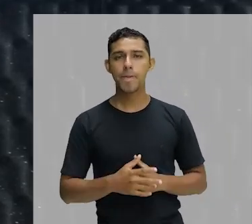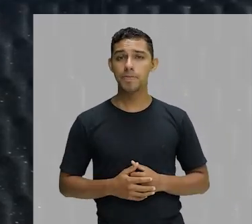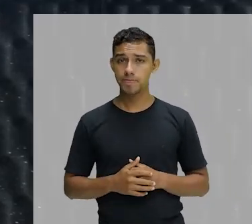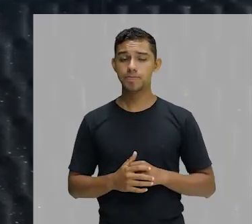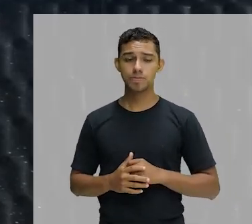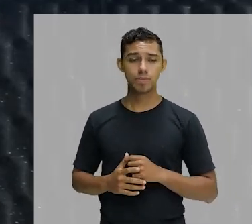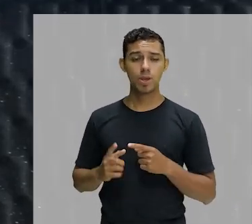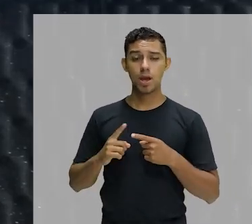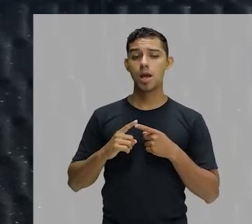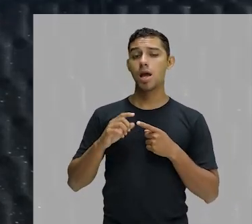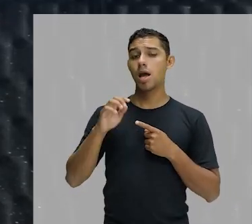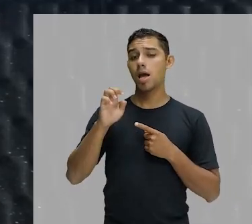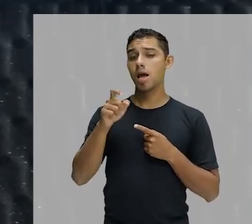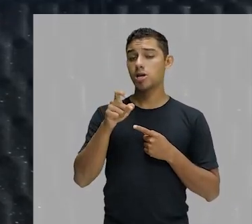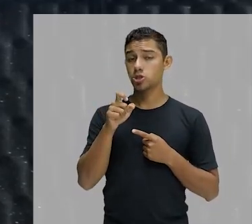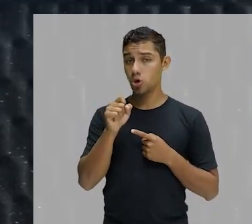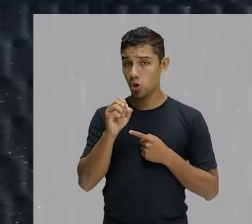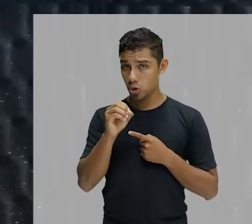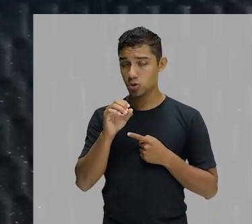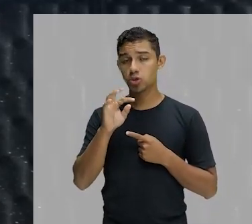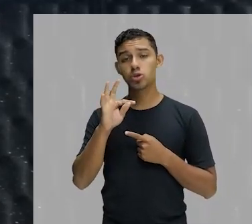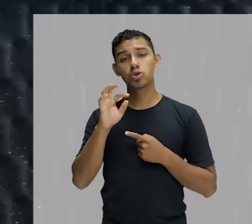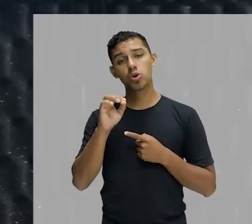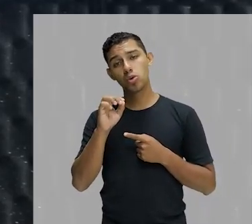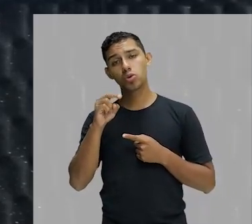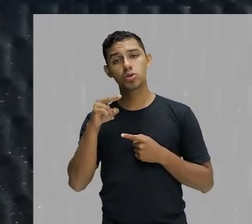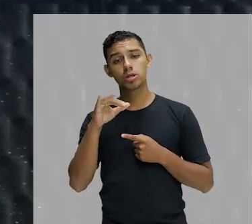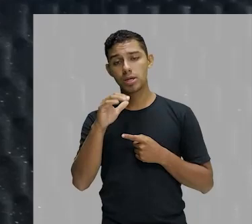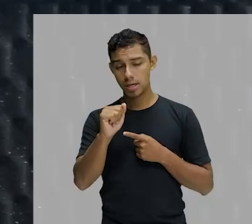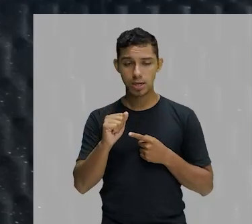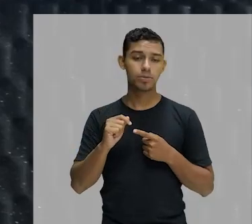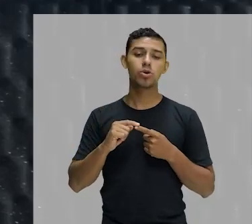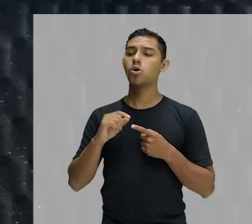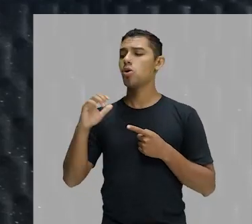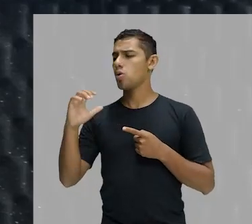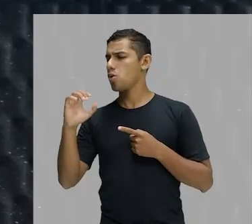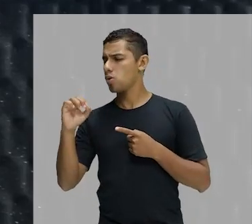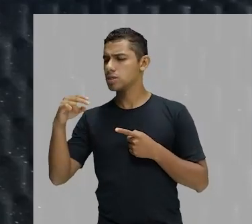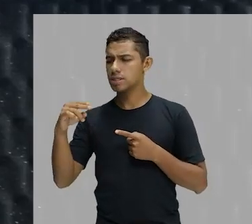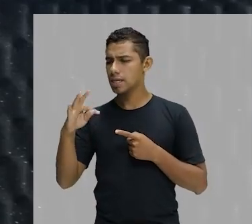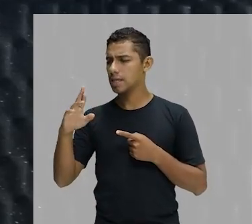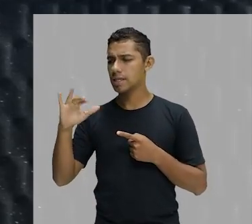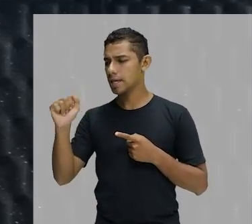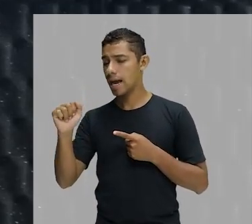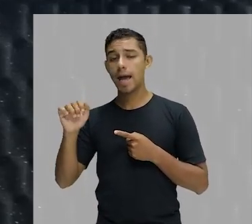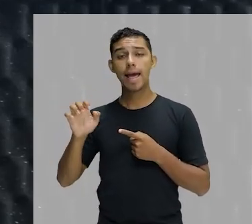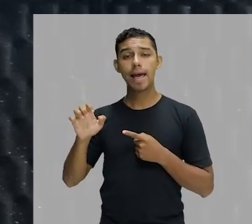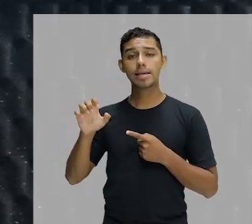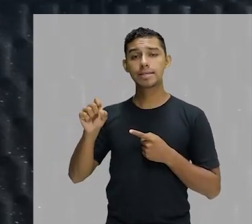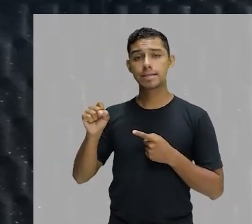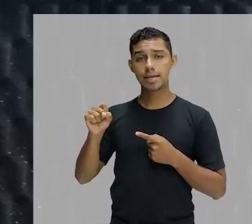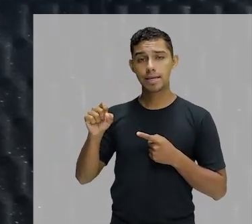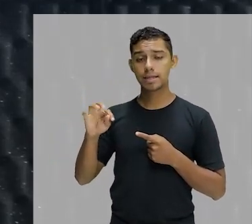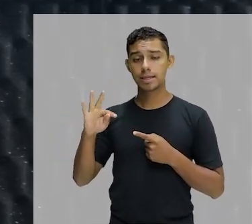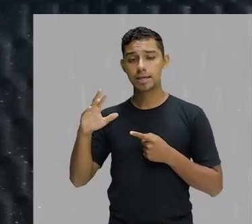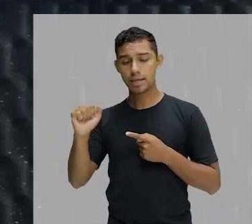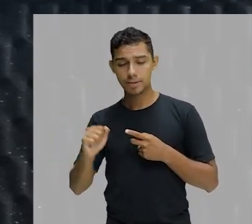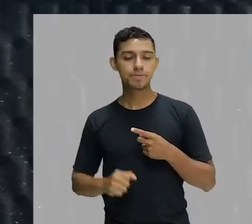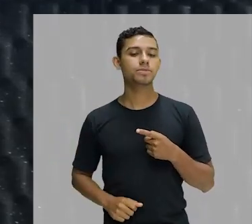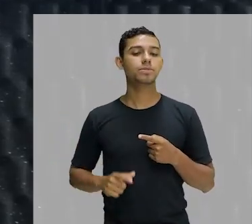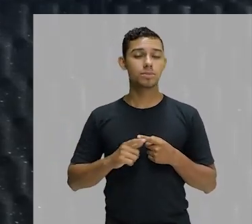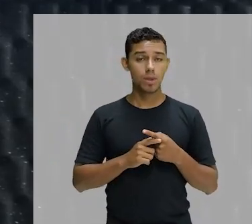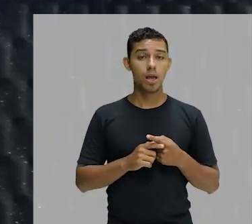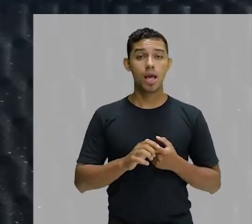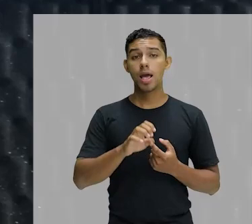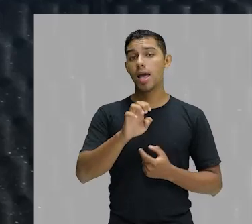a isotônica, que ela pode ser concêntrica ou excêntrica. É a isométrica, que é aquela força que